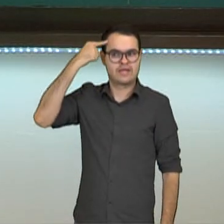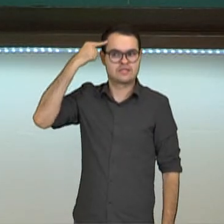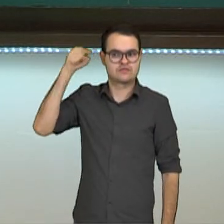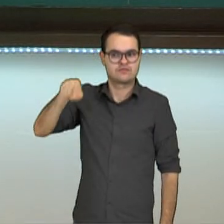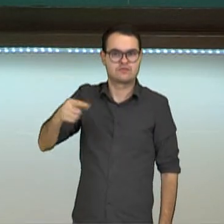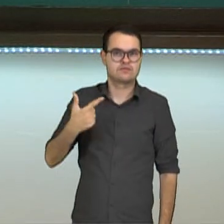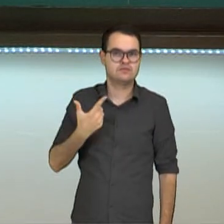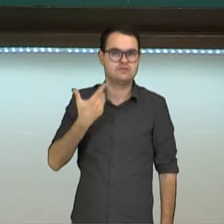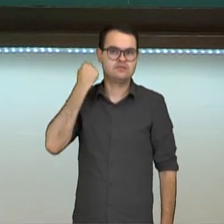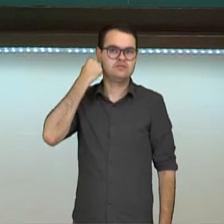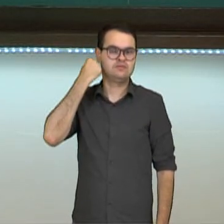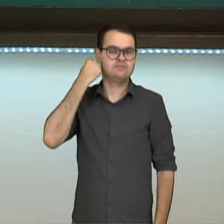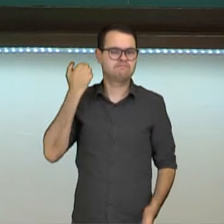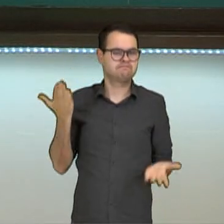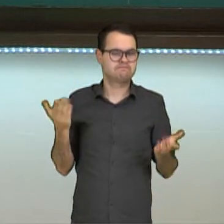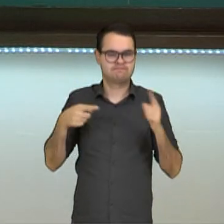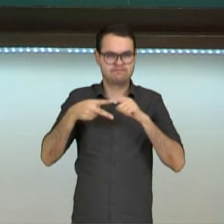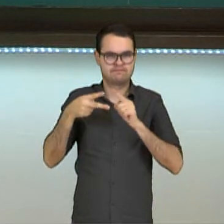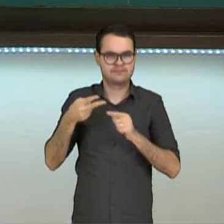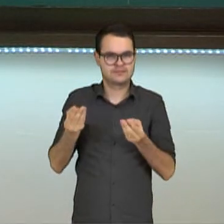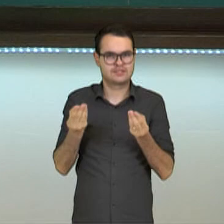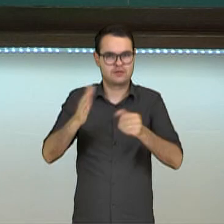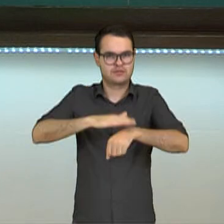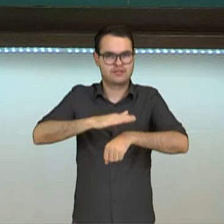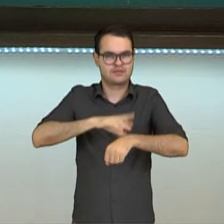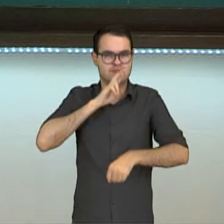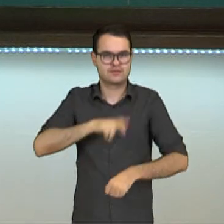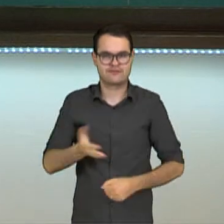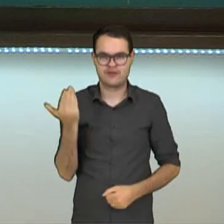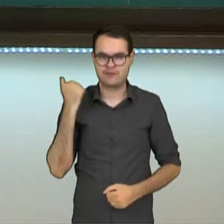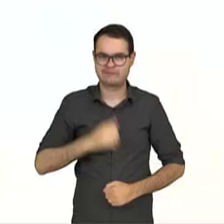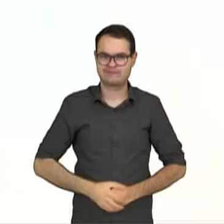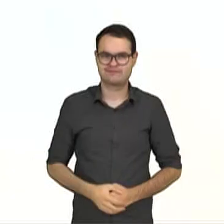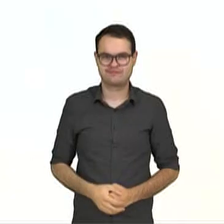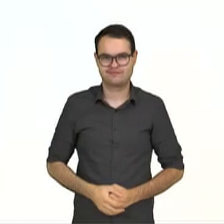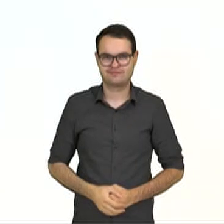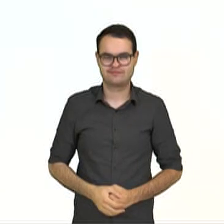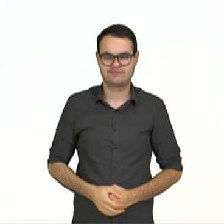dinheiro? Então, vou dar um tempinho para você responder. Vamos lá?